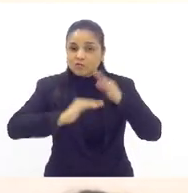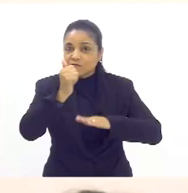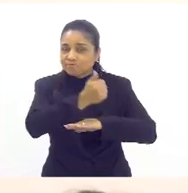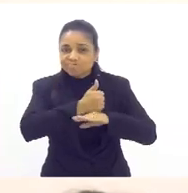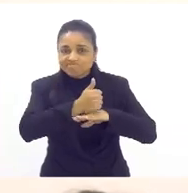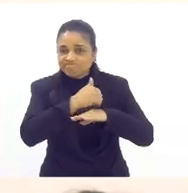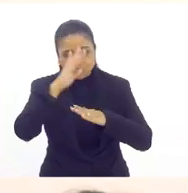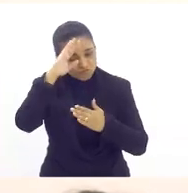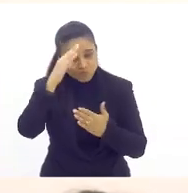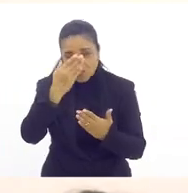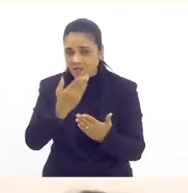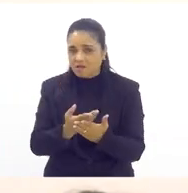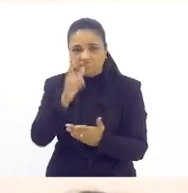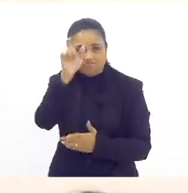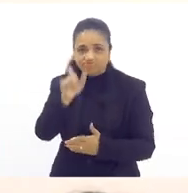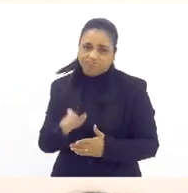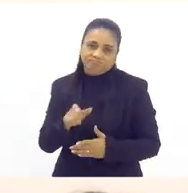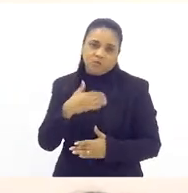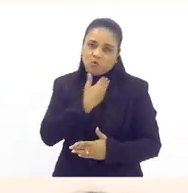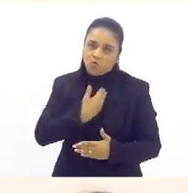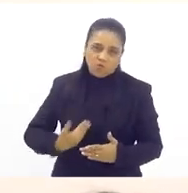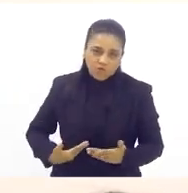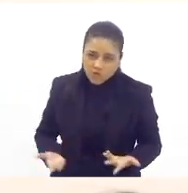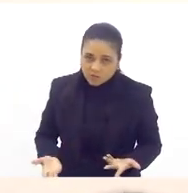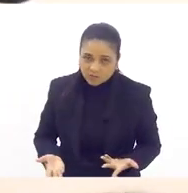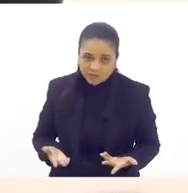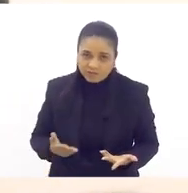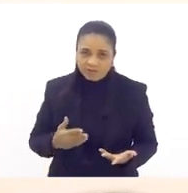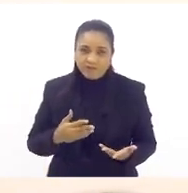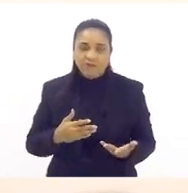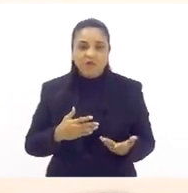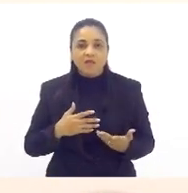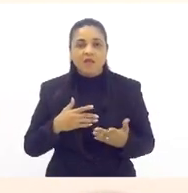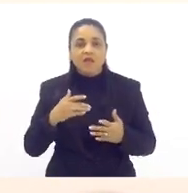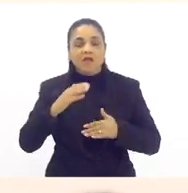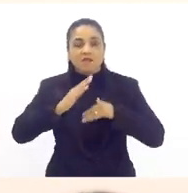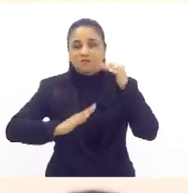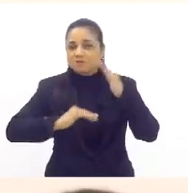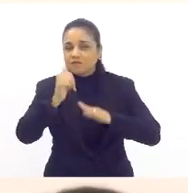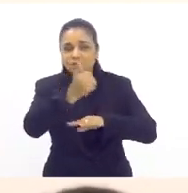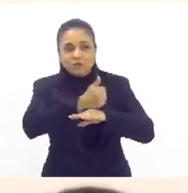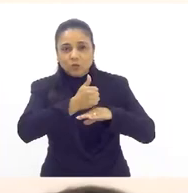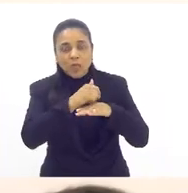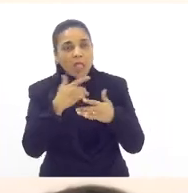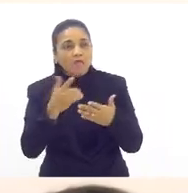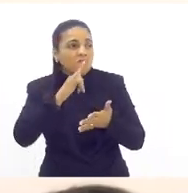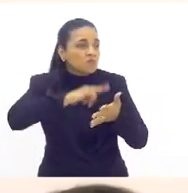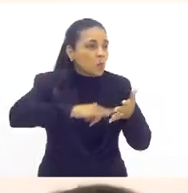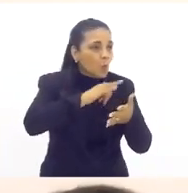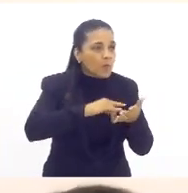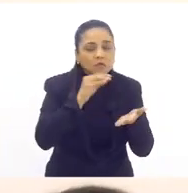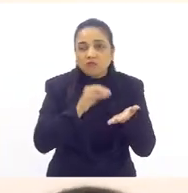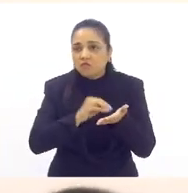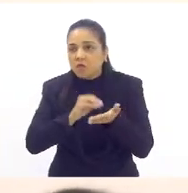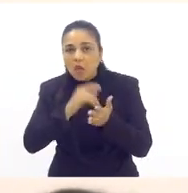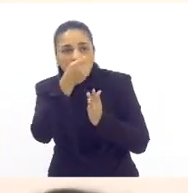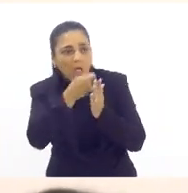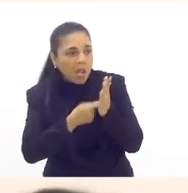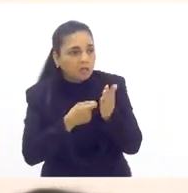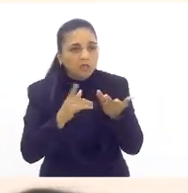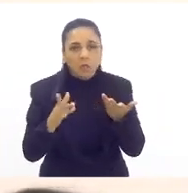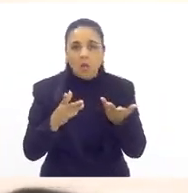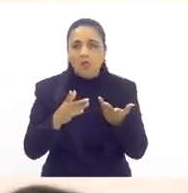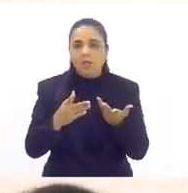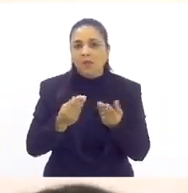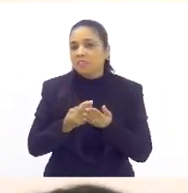posicionamento do posicionamento do governo a categoria não quer saber quando se falta tal documento tal relatório para auxílio transporte